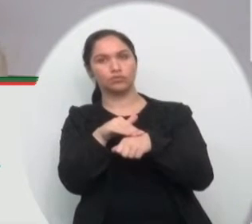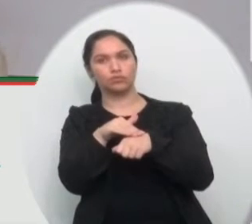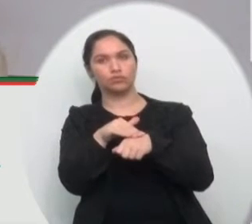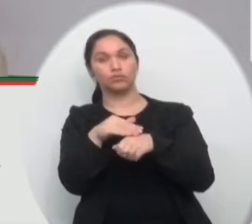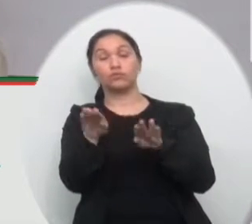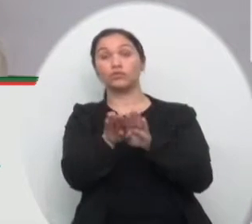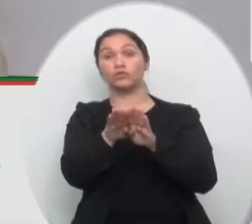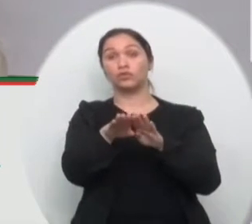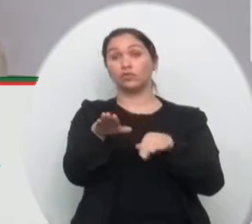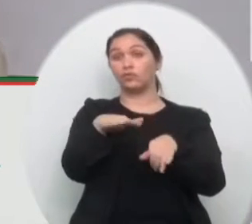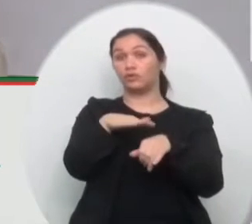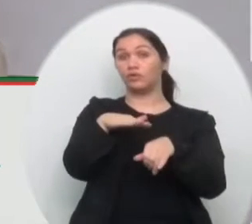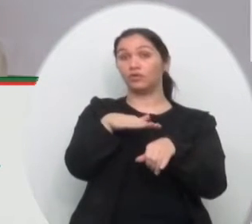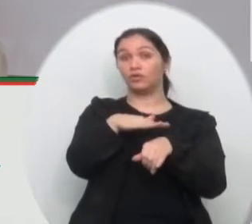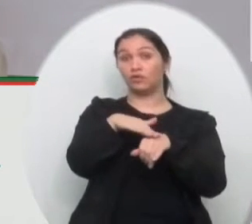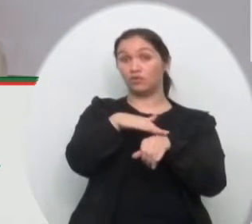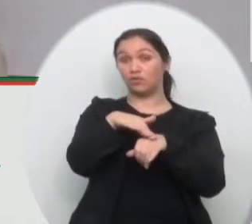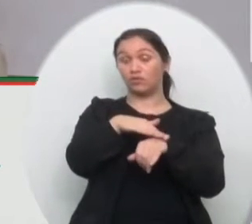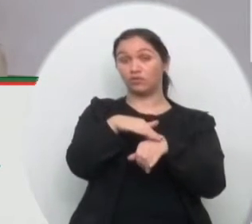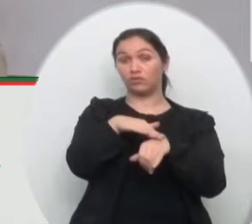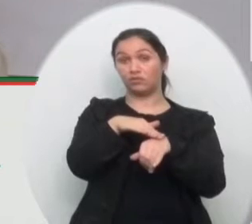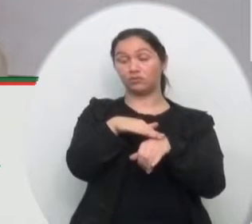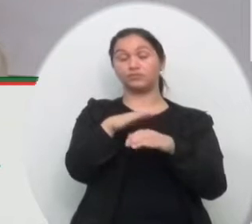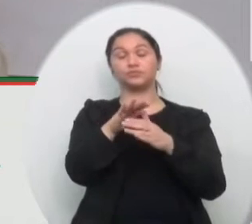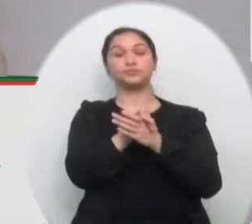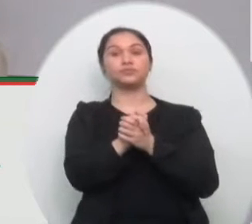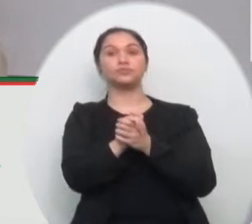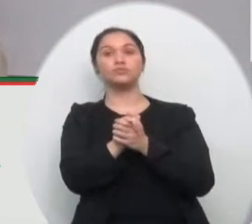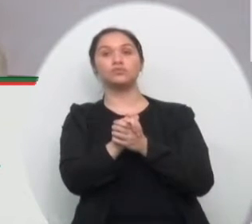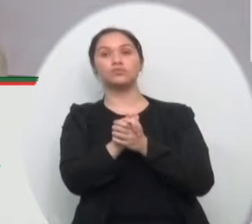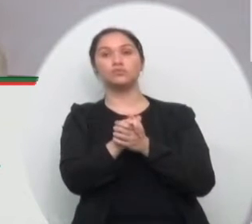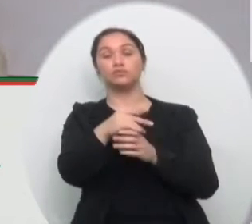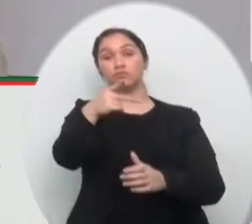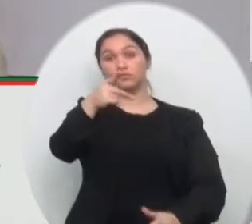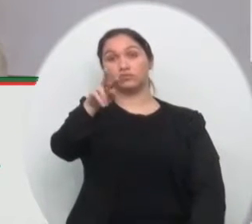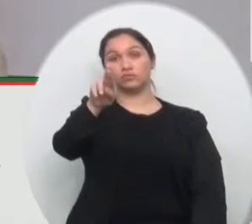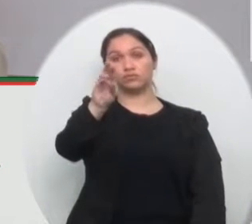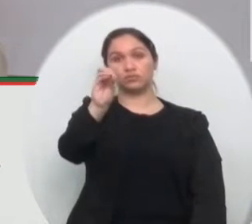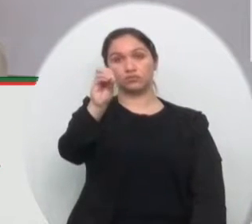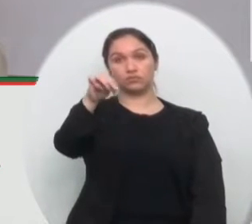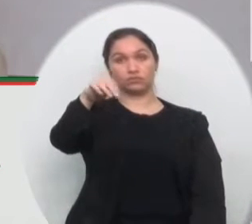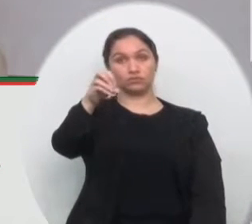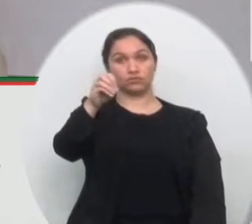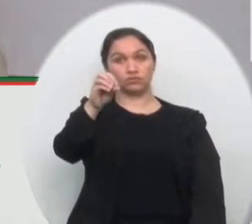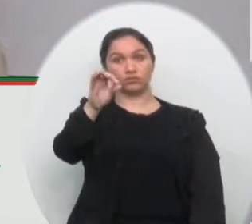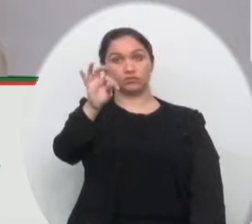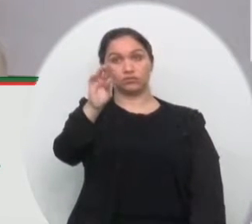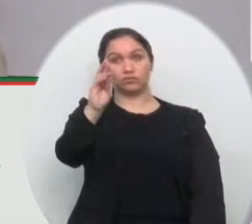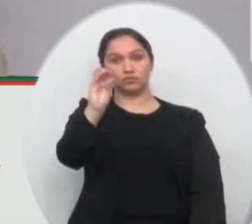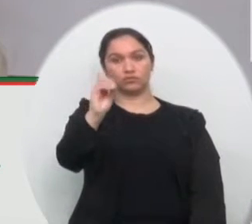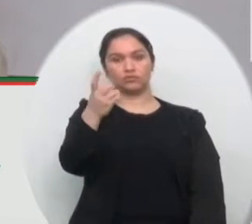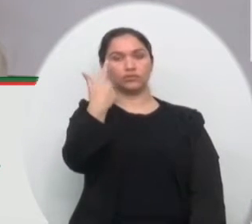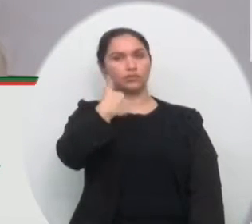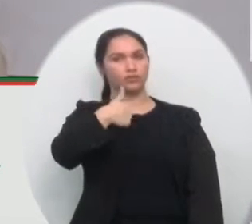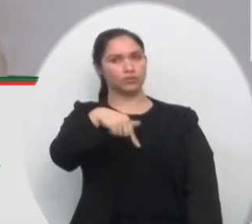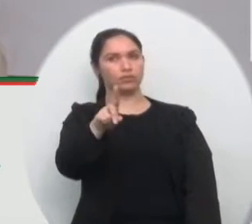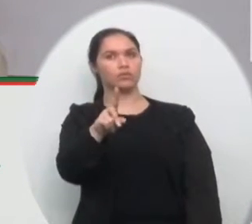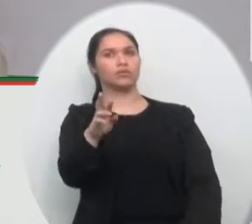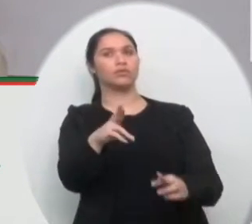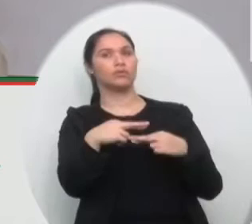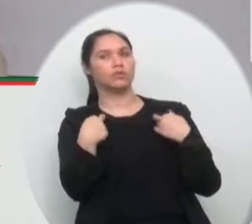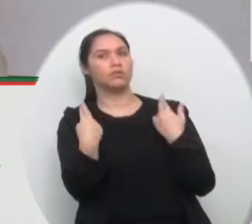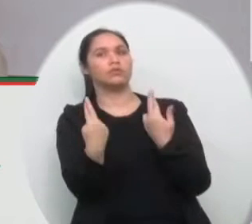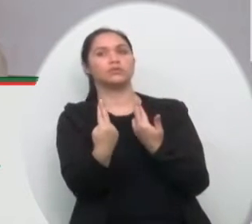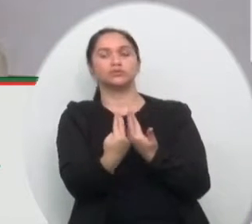o Luiz Fernando Góes Ulisseia, a gente conversou, ele foi até ao pessoal nas reuniões com o pessoal do